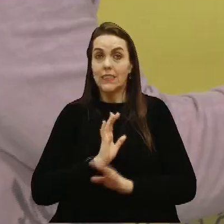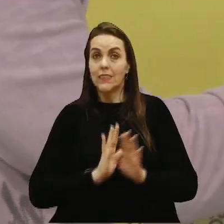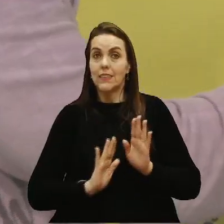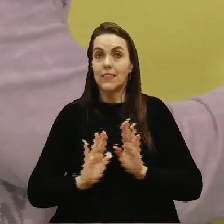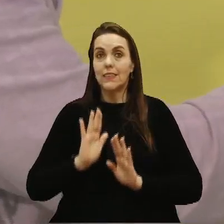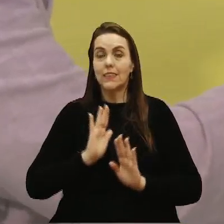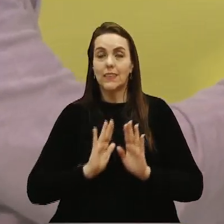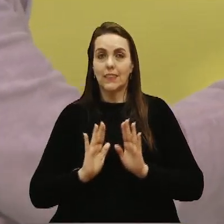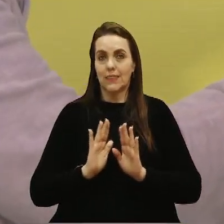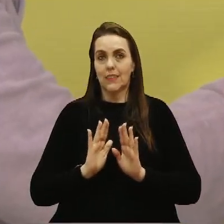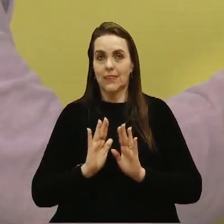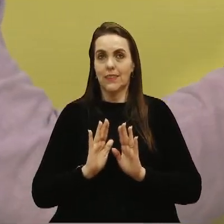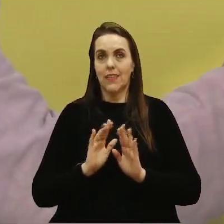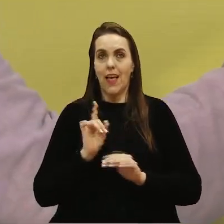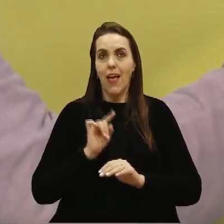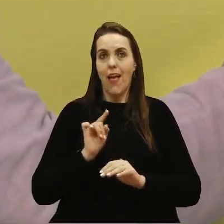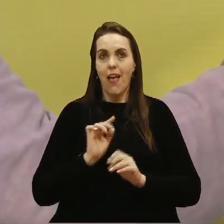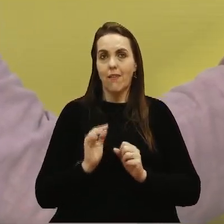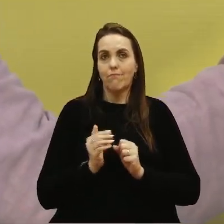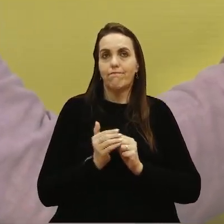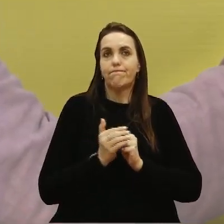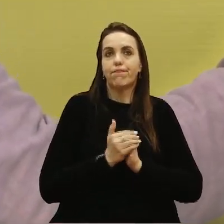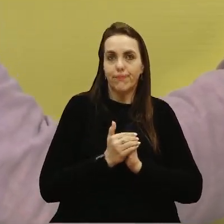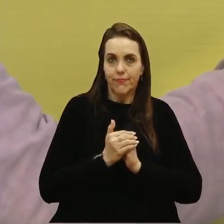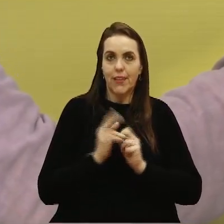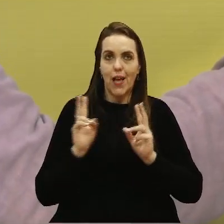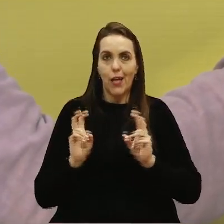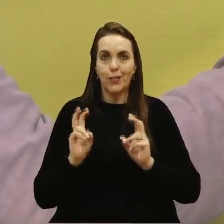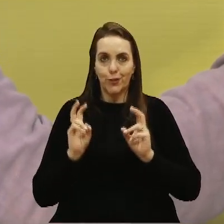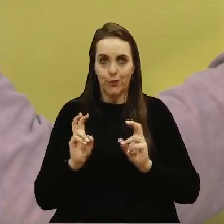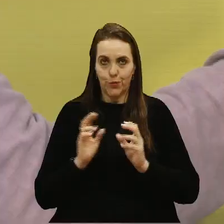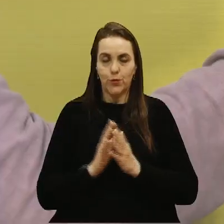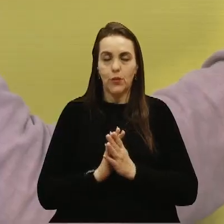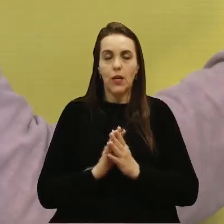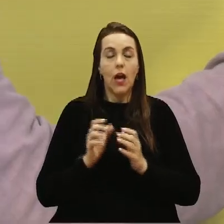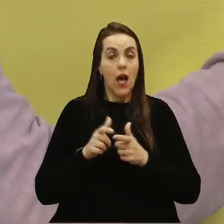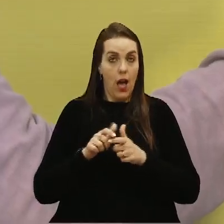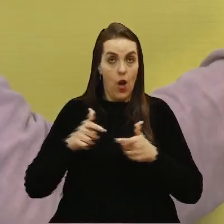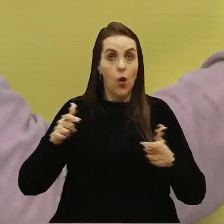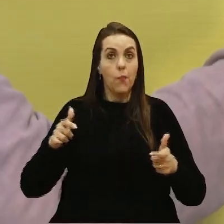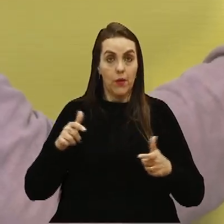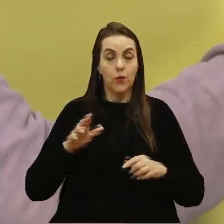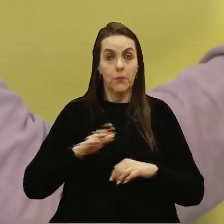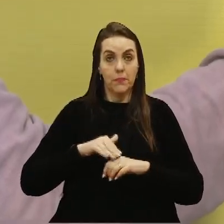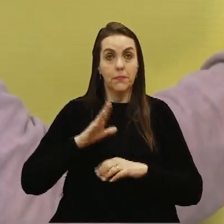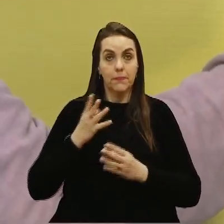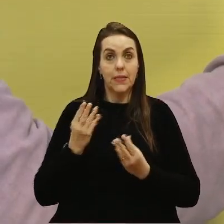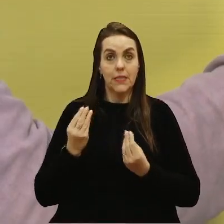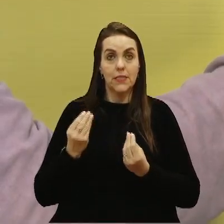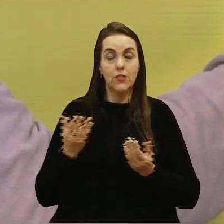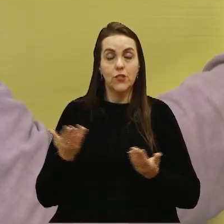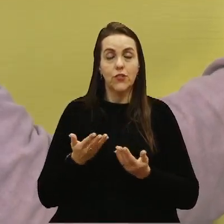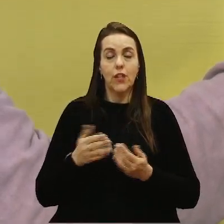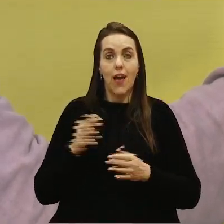desse tabu na nossa sociedade. Mas a gente teve um aumento significativo.